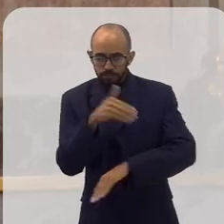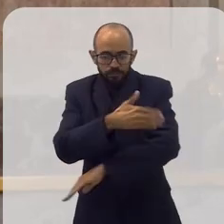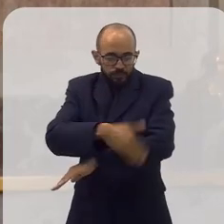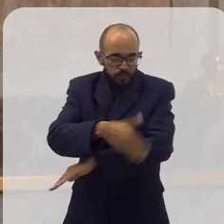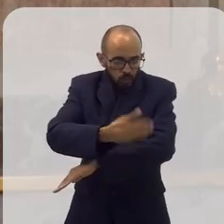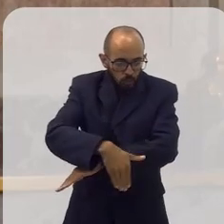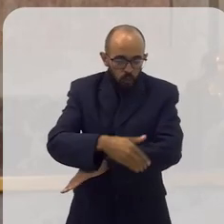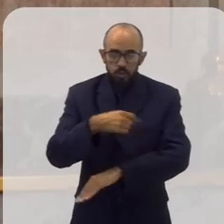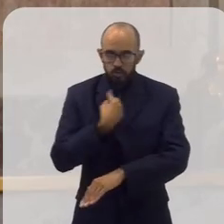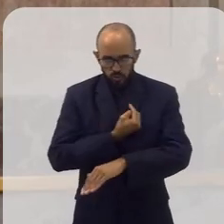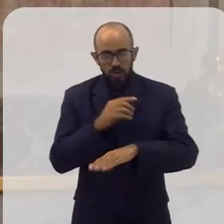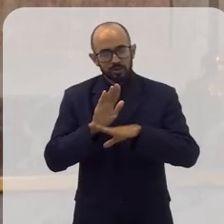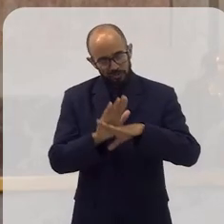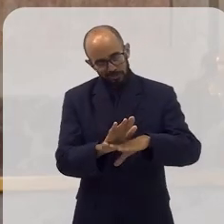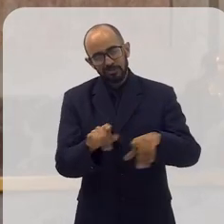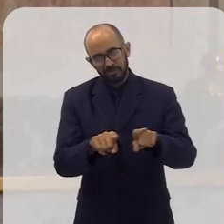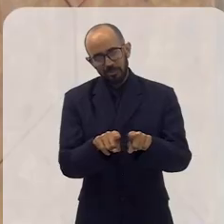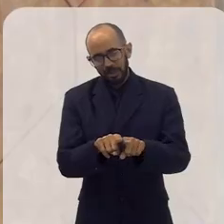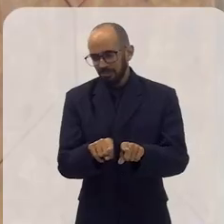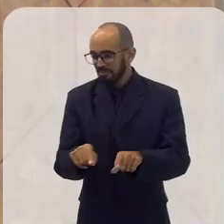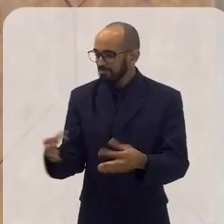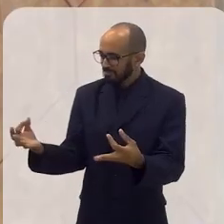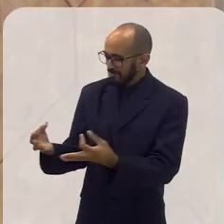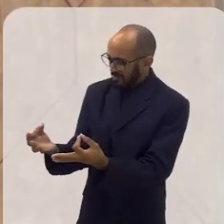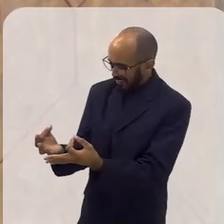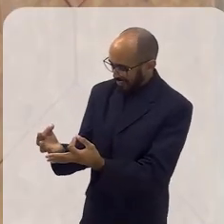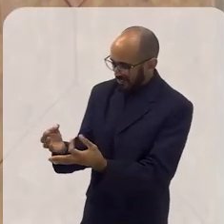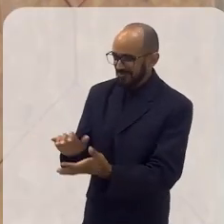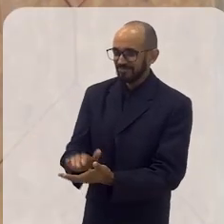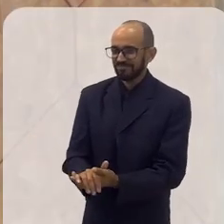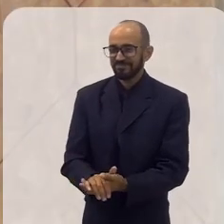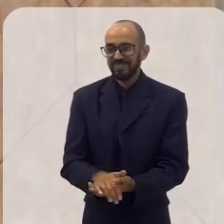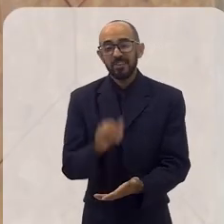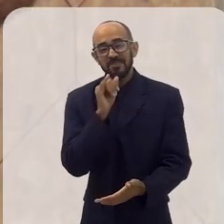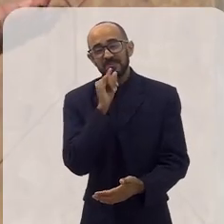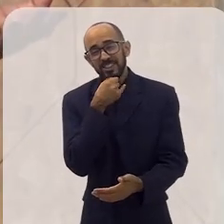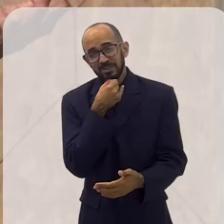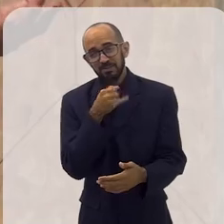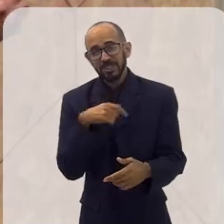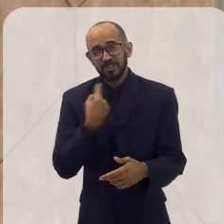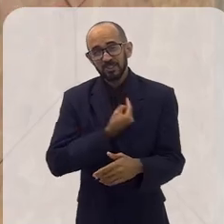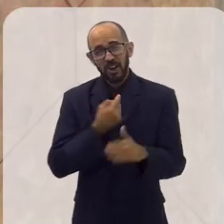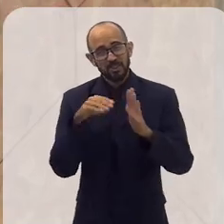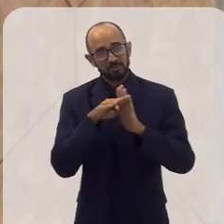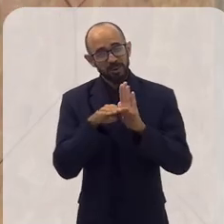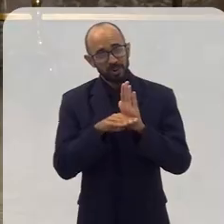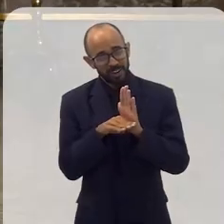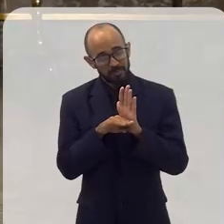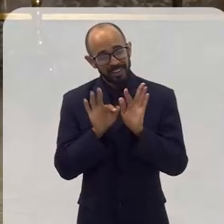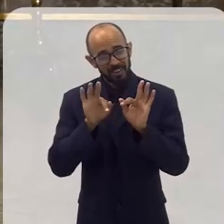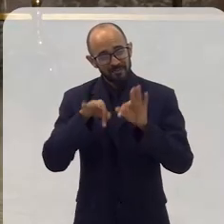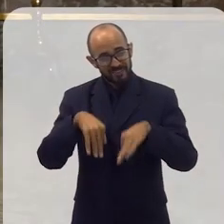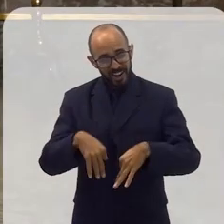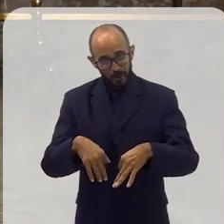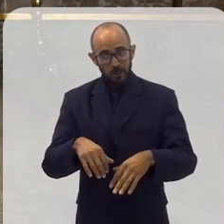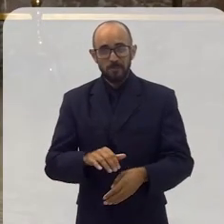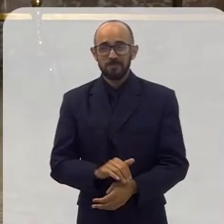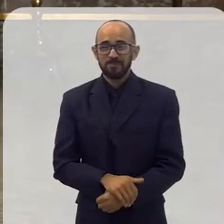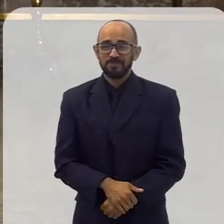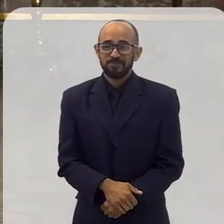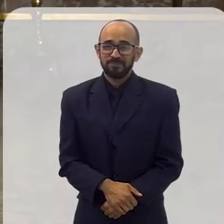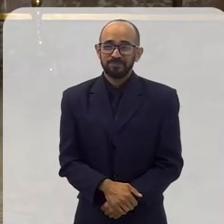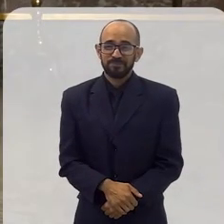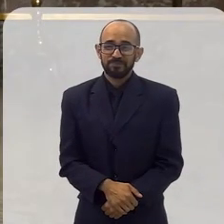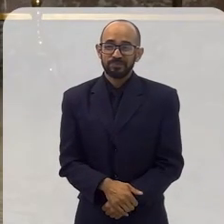alimentar. Aí nós também ajudamos nessa parte. Perfeito. Infelizmente, nosso programa está chegando ao